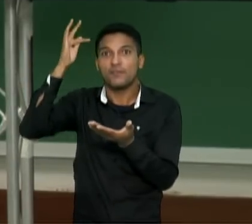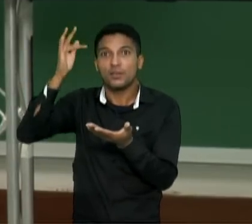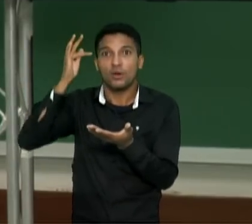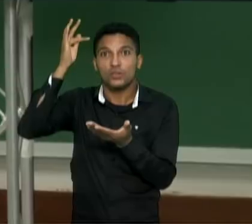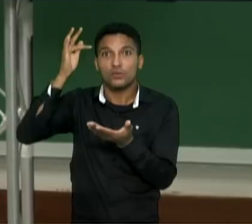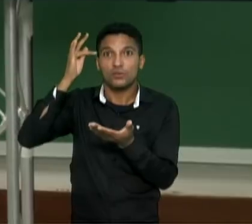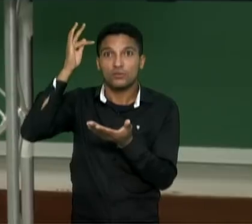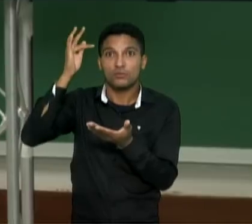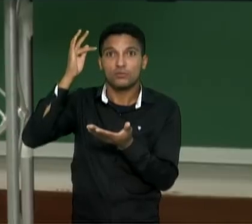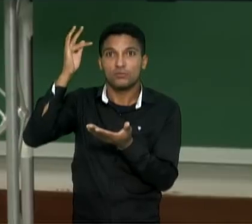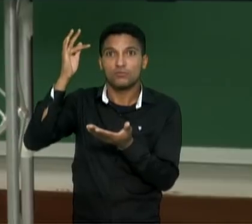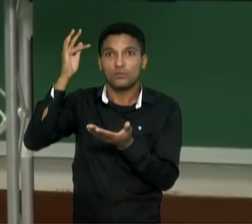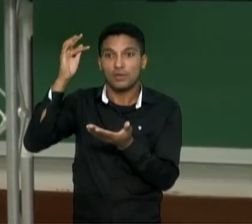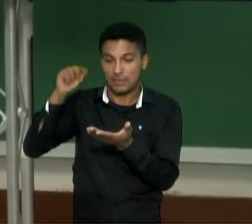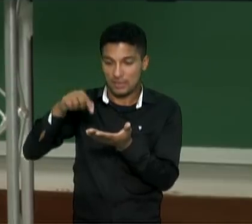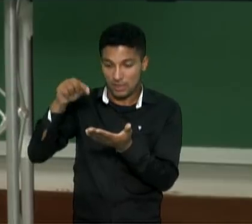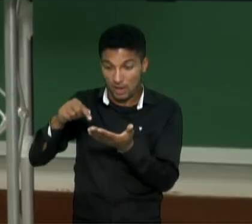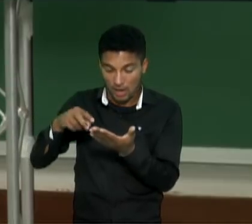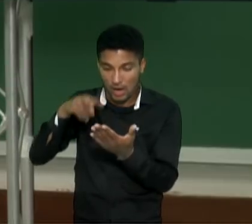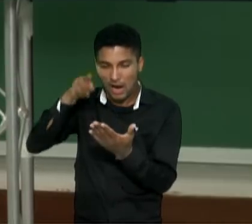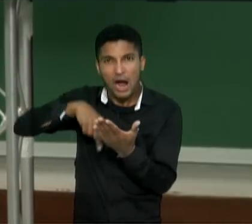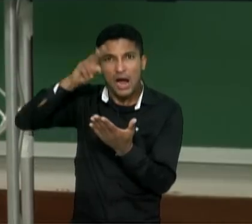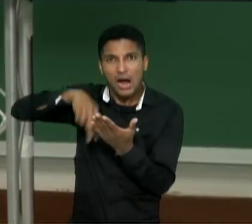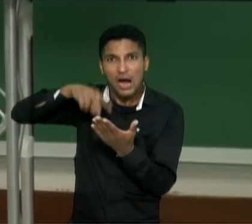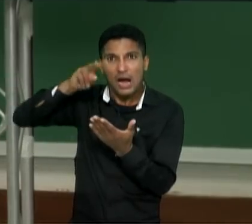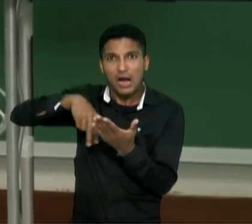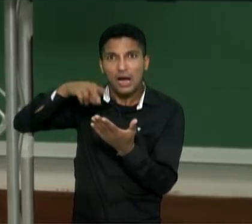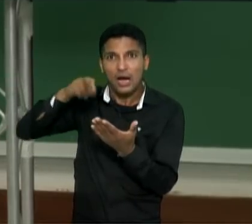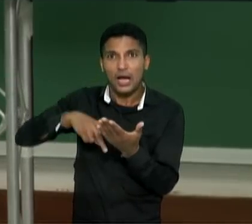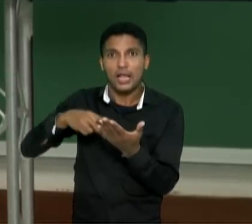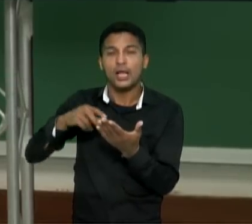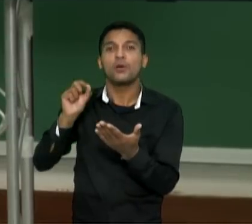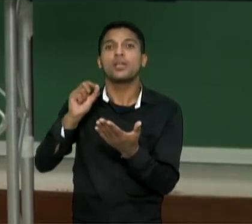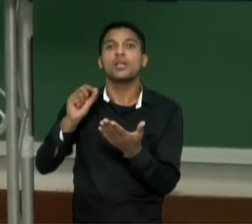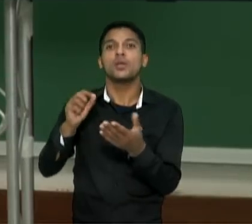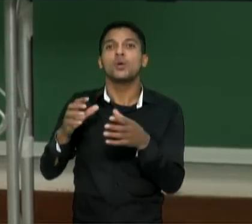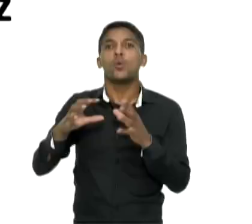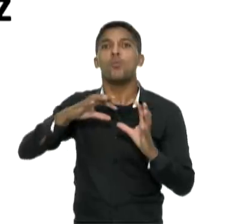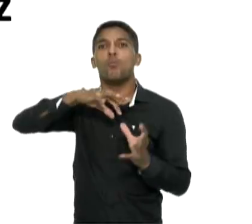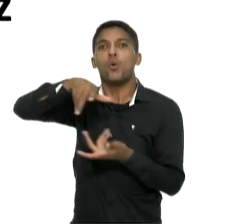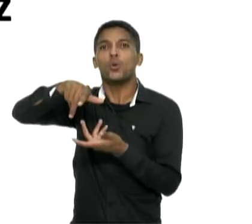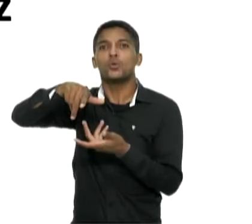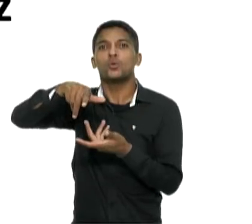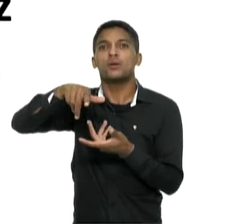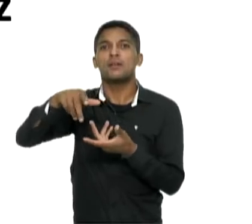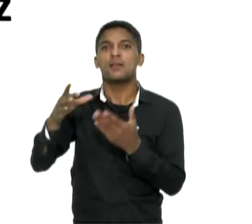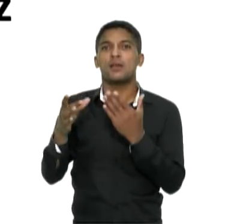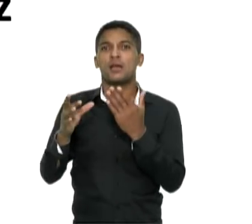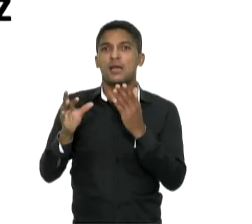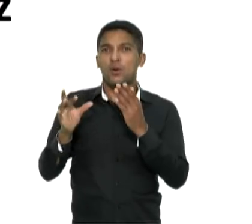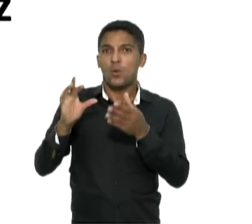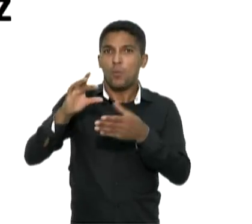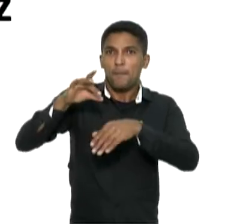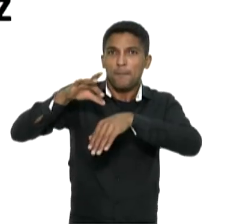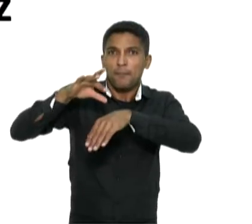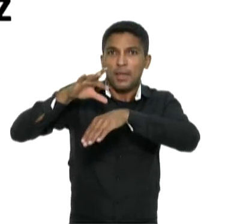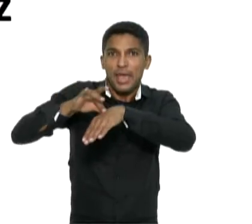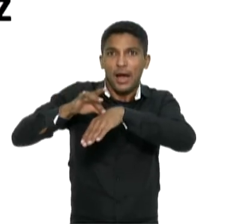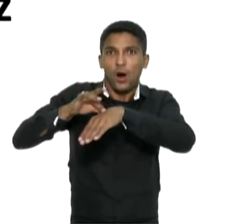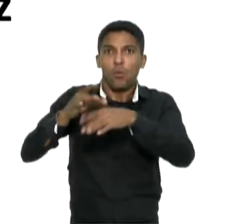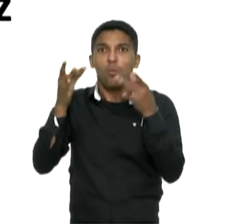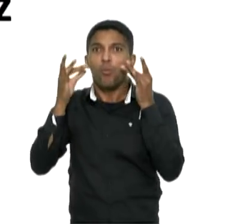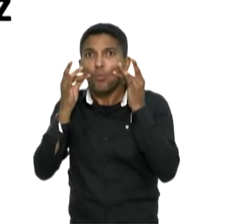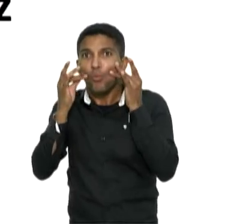tinha esse poder de conseguir conhecer o mundo real através da ciência. Então, eles acreditavam esse pensamento